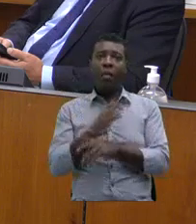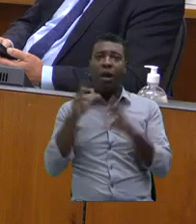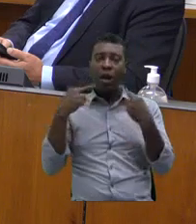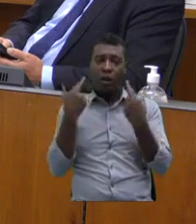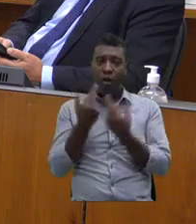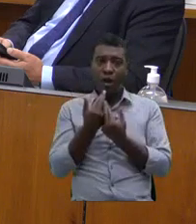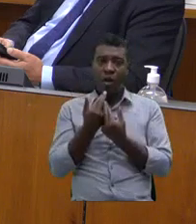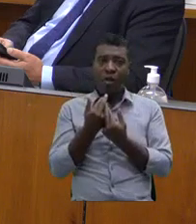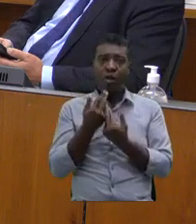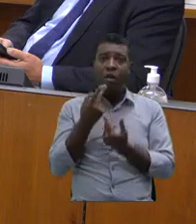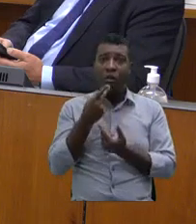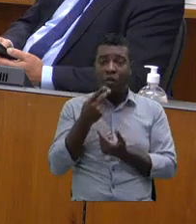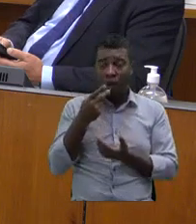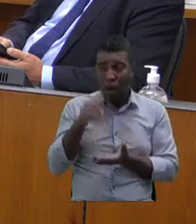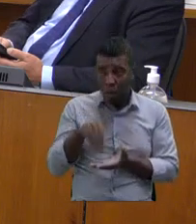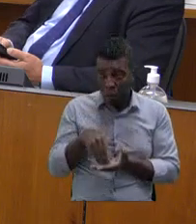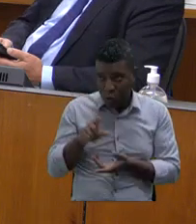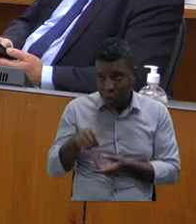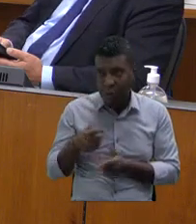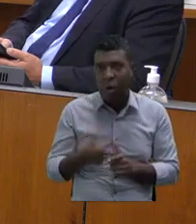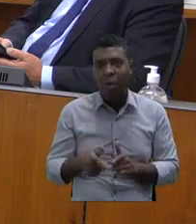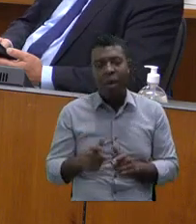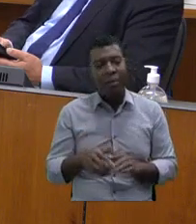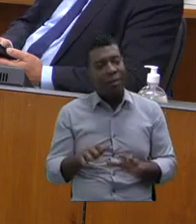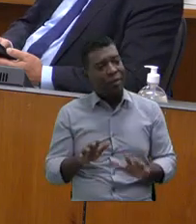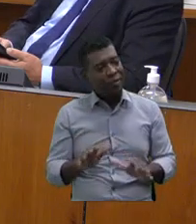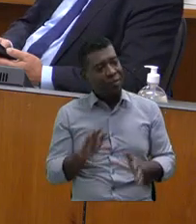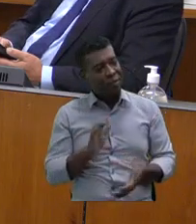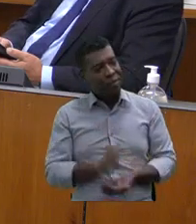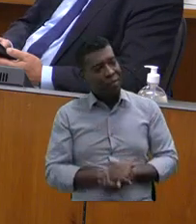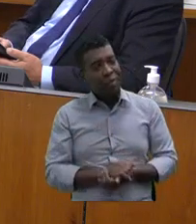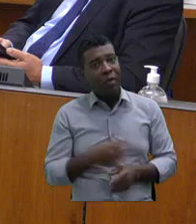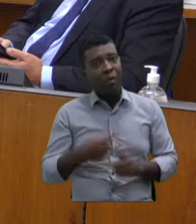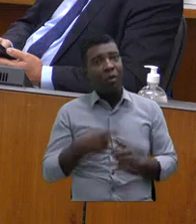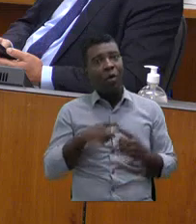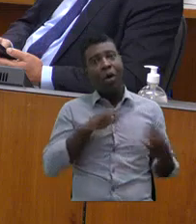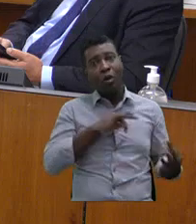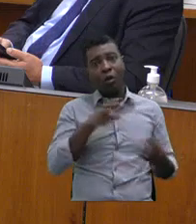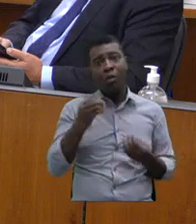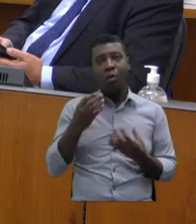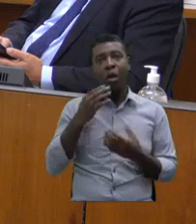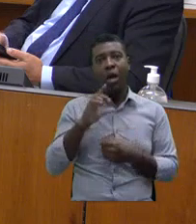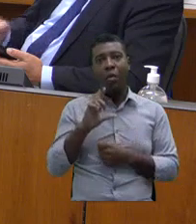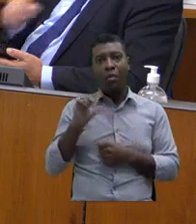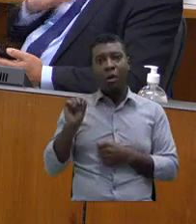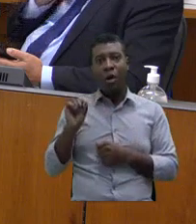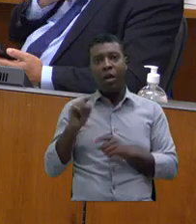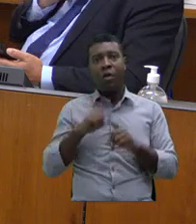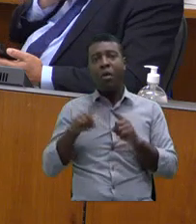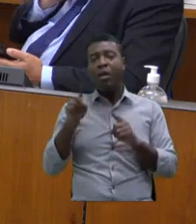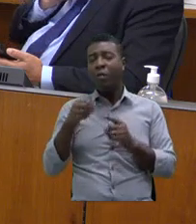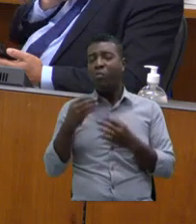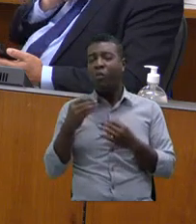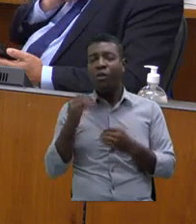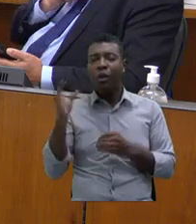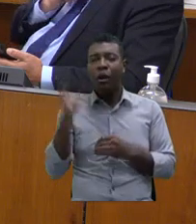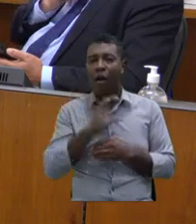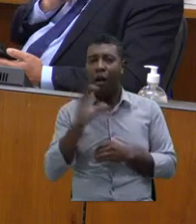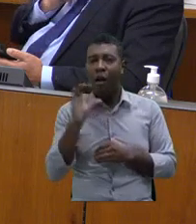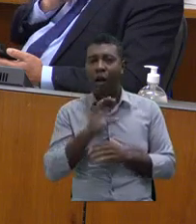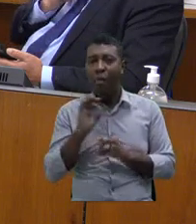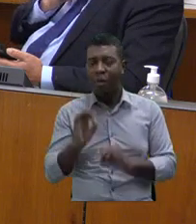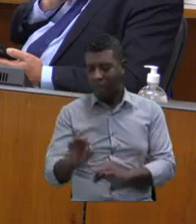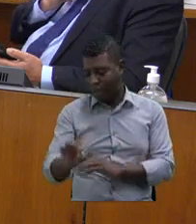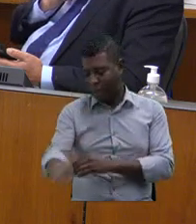por último é sempre um grande problema, sobretudo porque está todo mundo querendo ir embora. Mas é muito rápido mesmo, é só